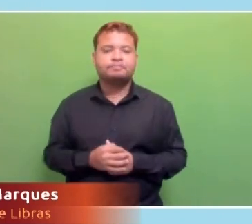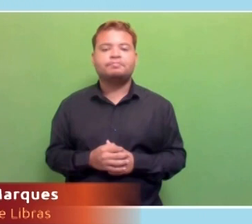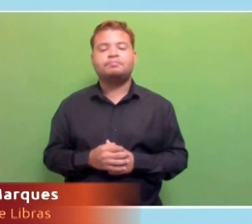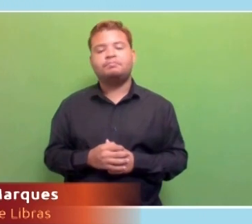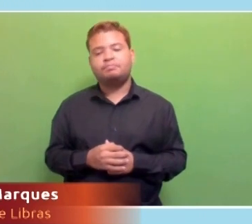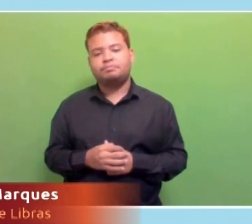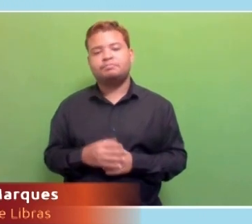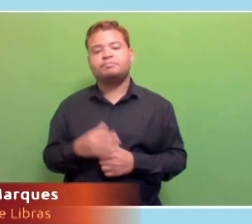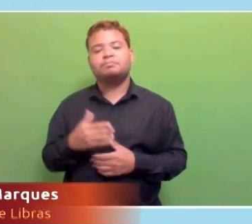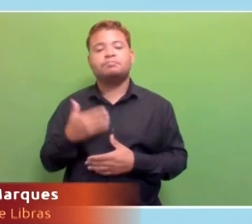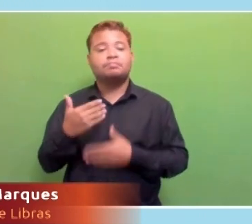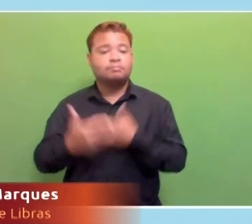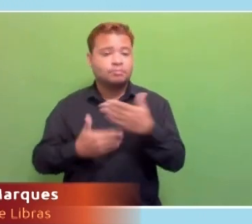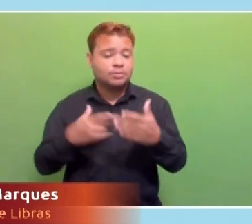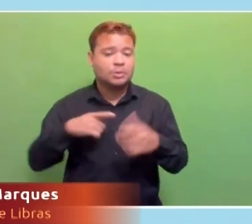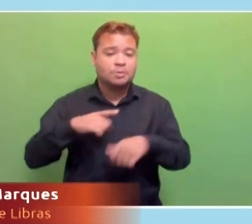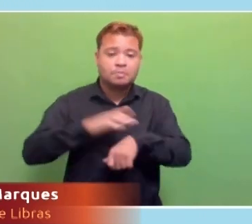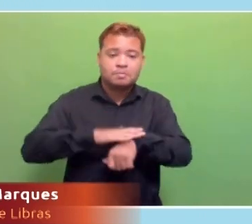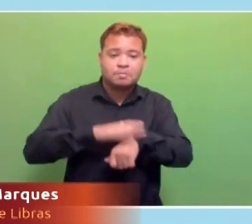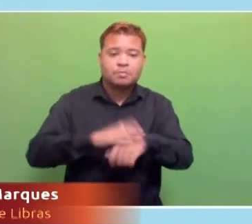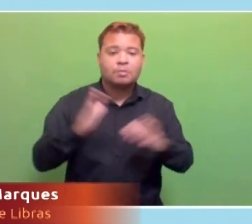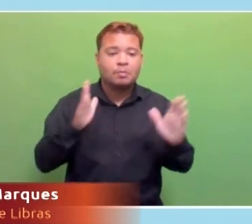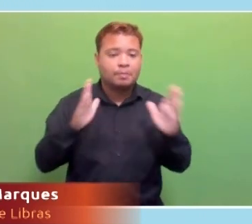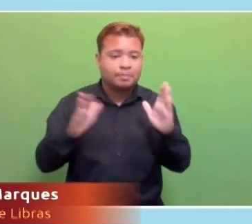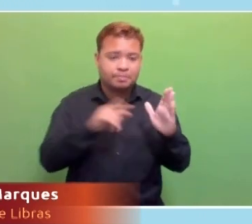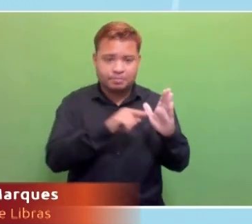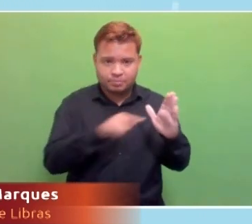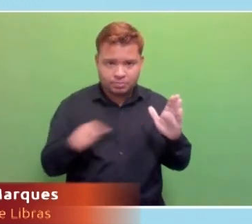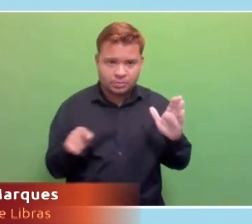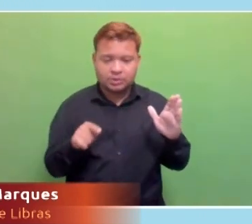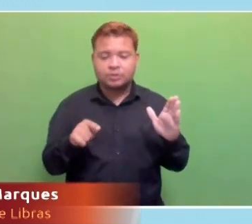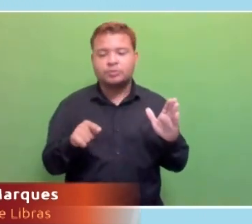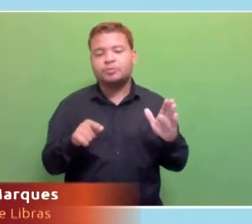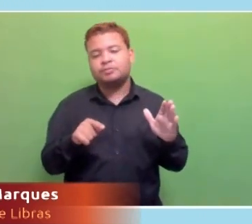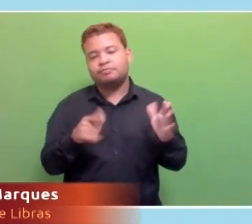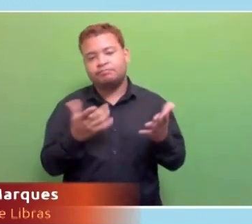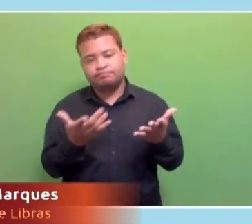Depois, durante algum tempo, né, esses movimentos